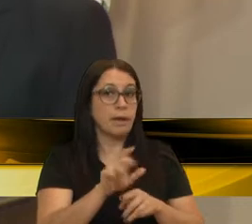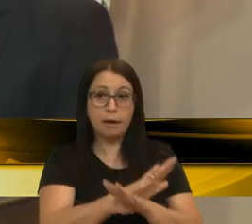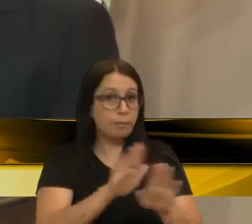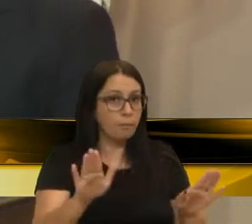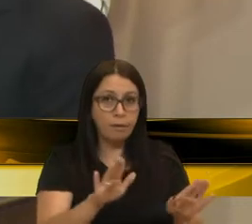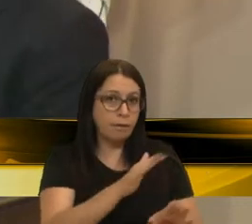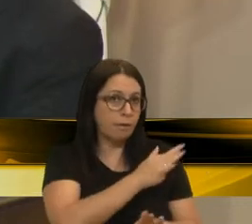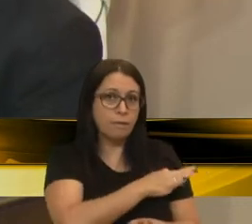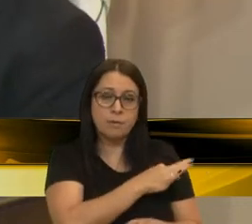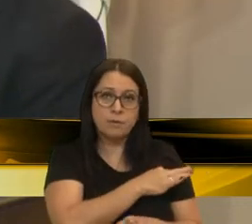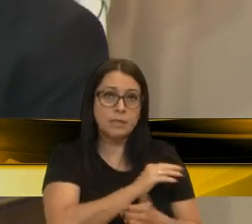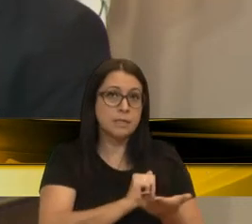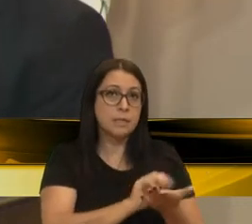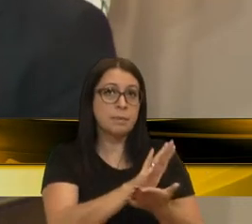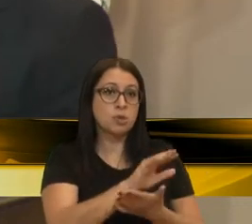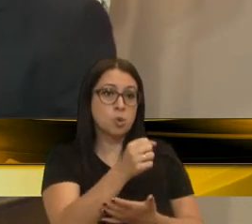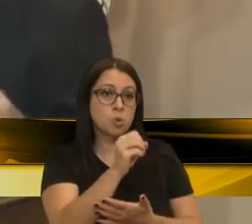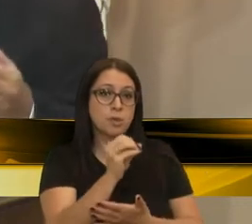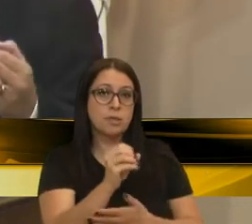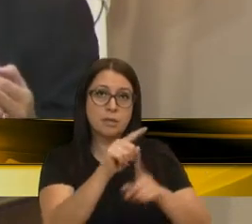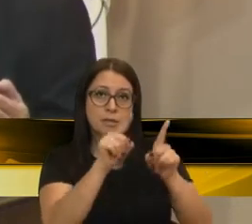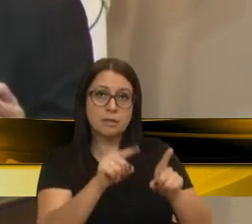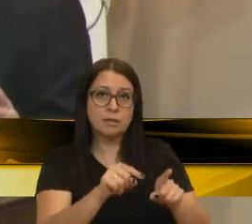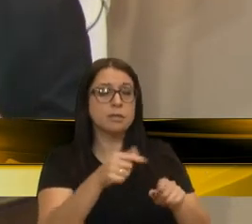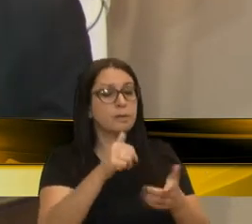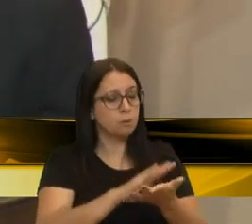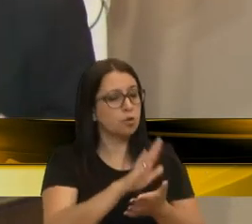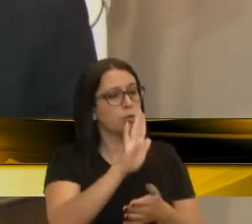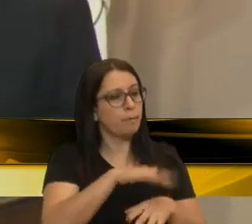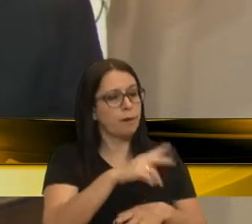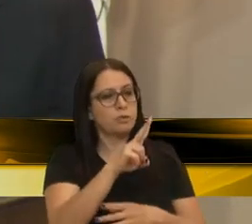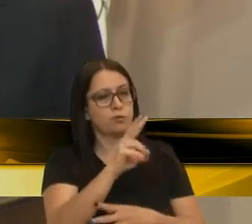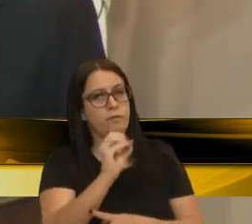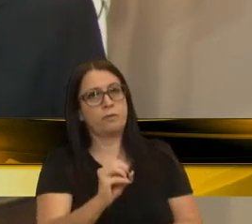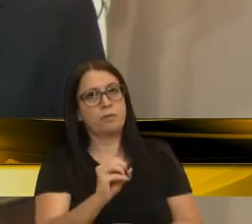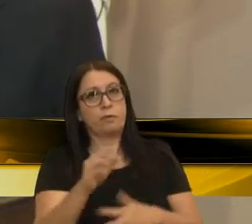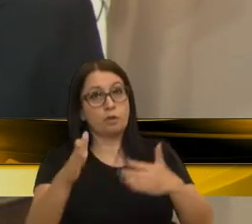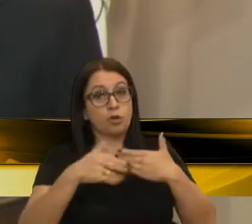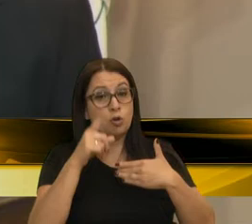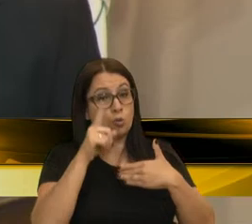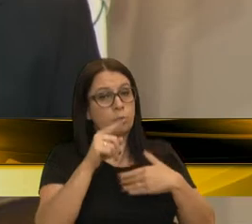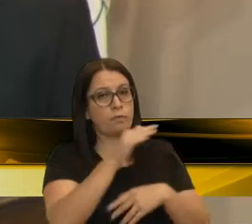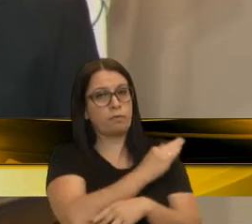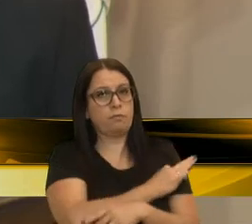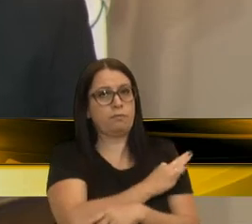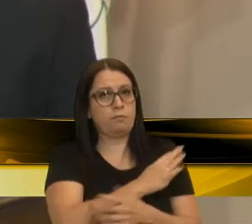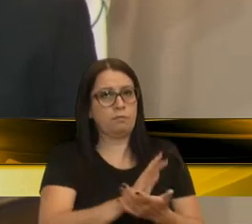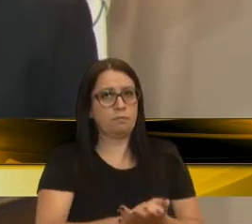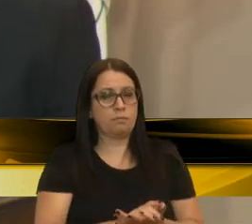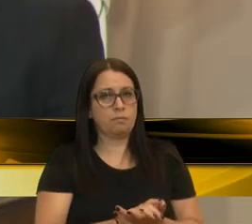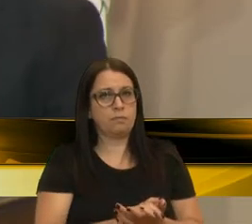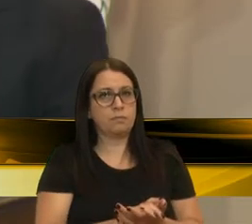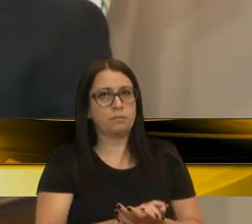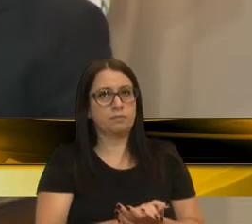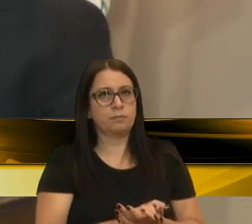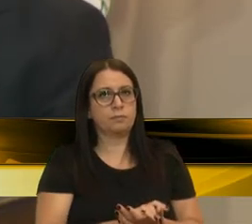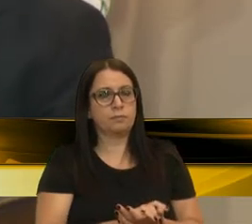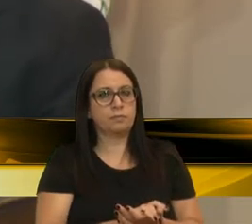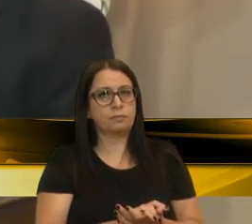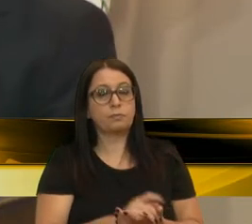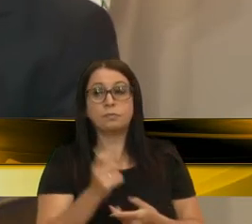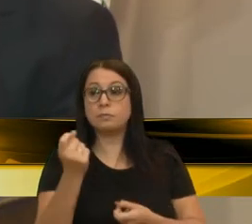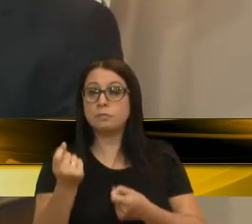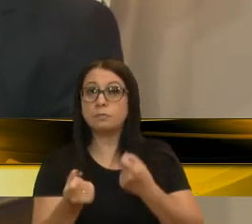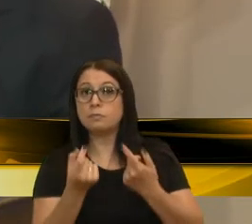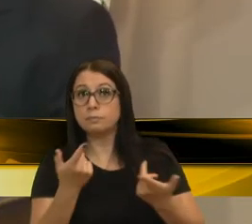farmácia e demitir 80 servidores. Já demitiram mais de 20 com o fechamento de uma das unidades. E alguns